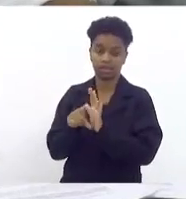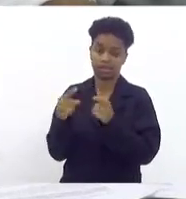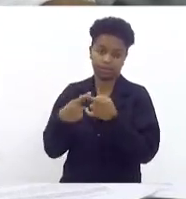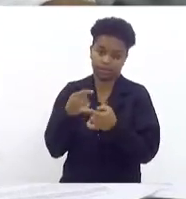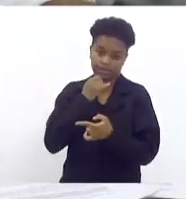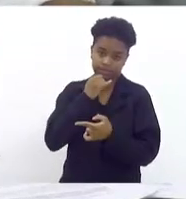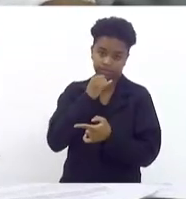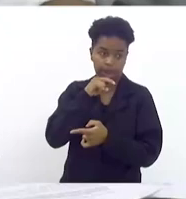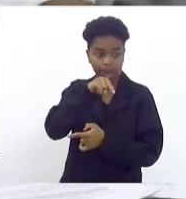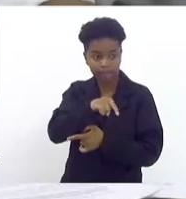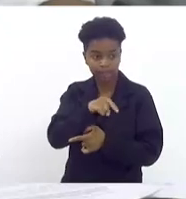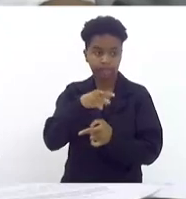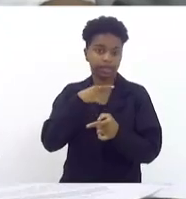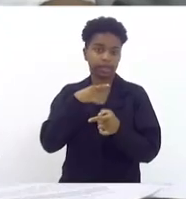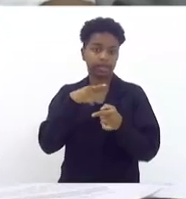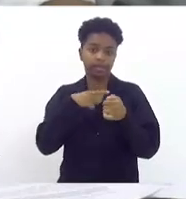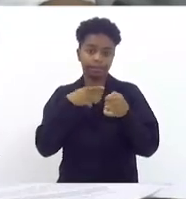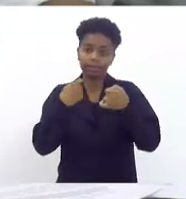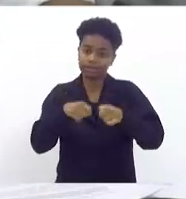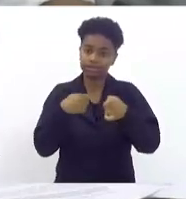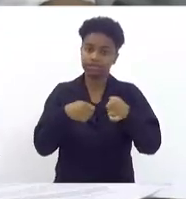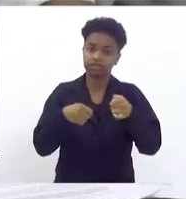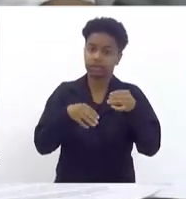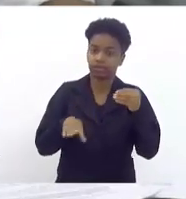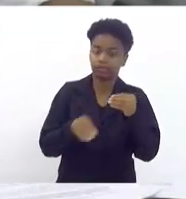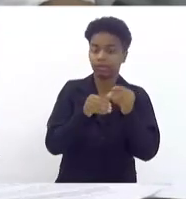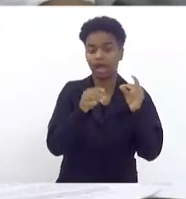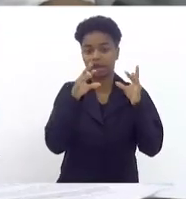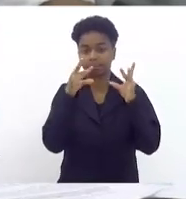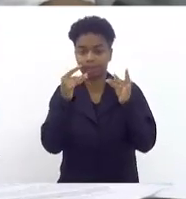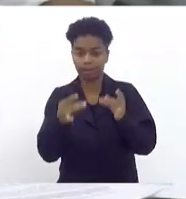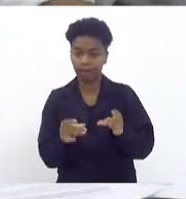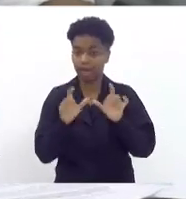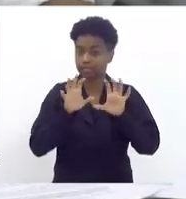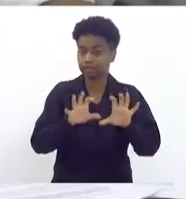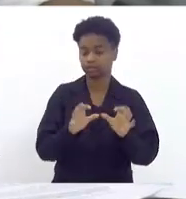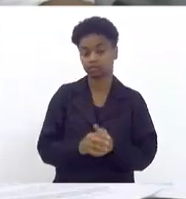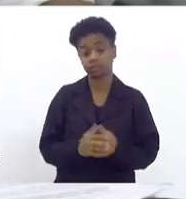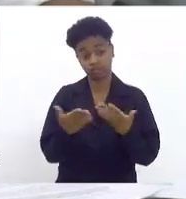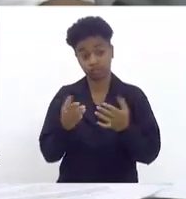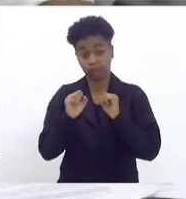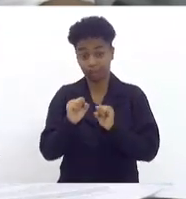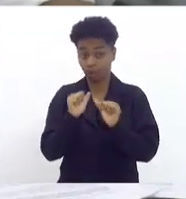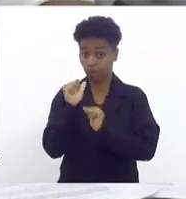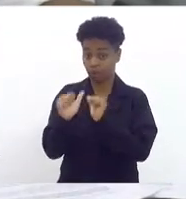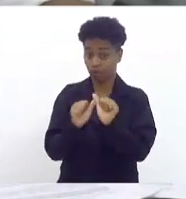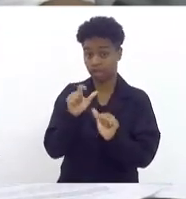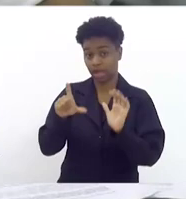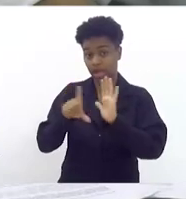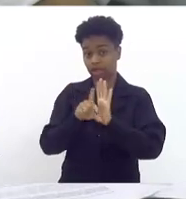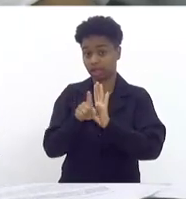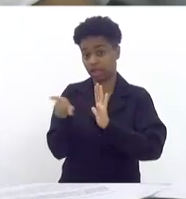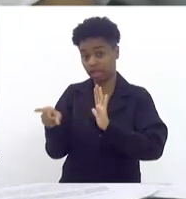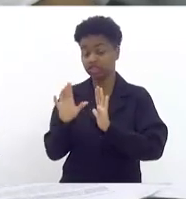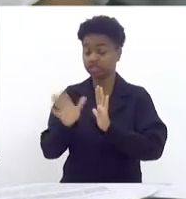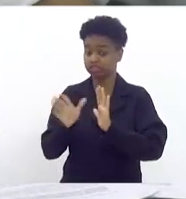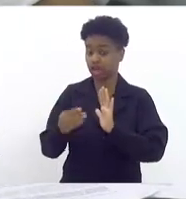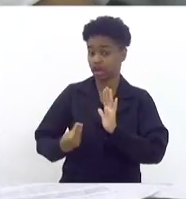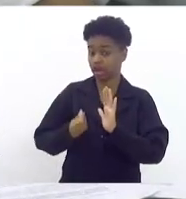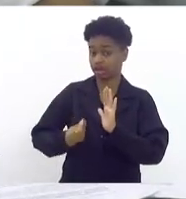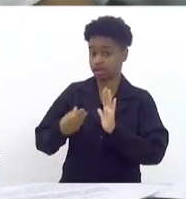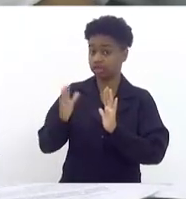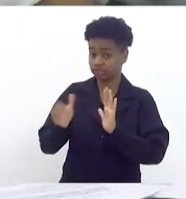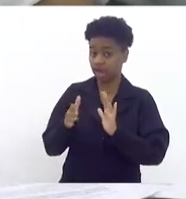assistência psicológica deve ser de tal forma. E aí, nesse caso, ele poderia alterar tanto a lei genérica que está